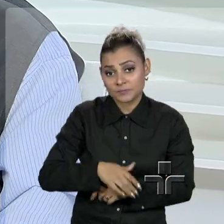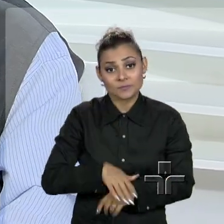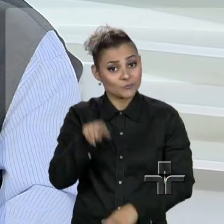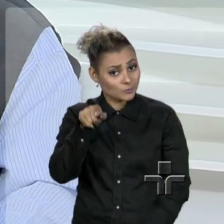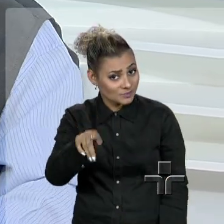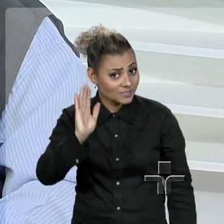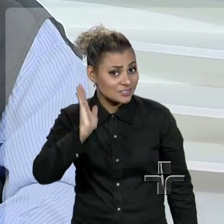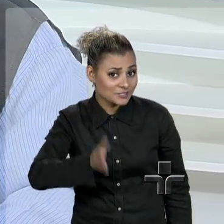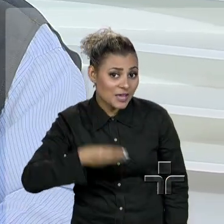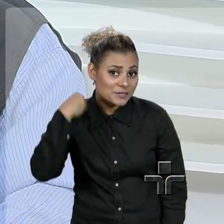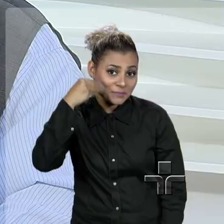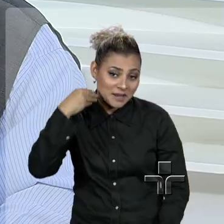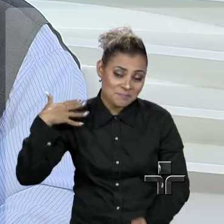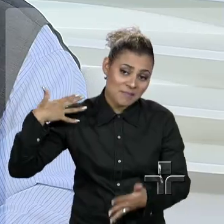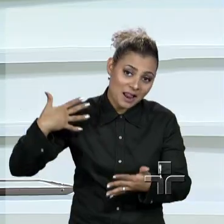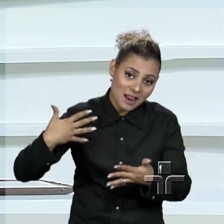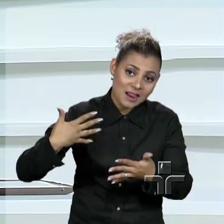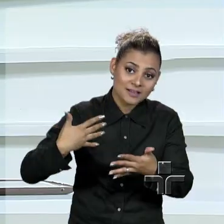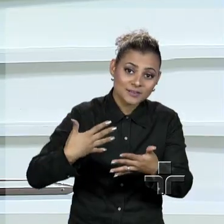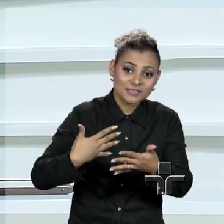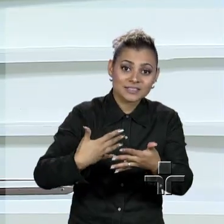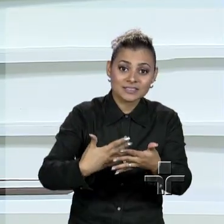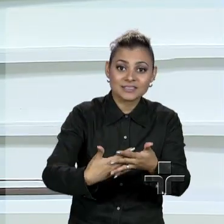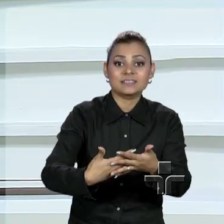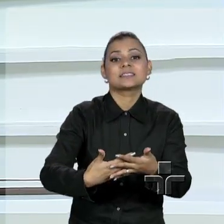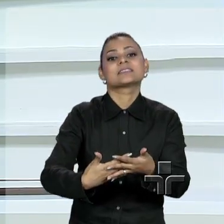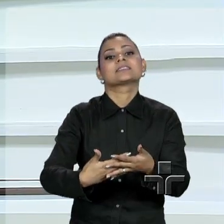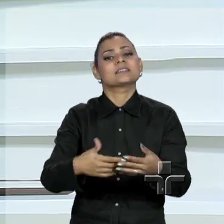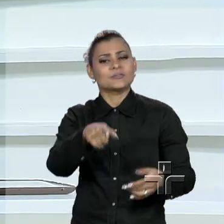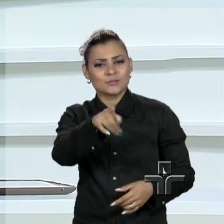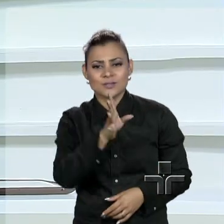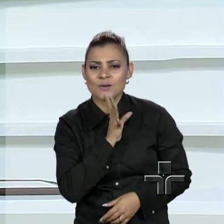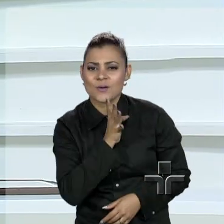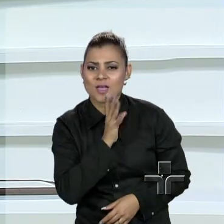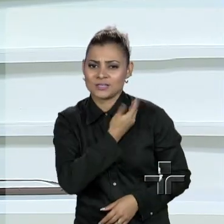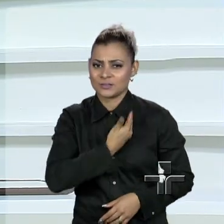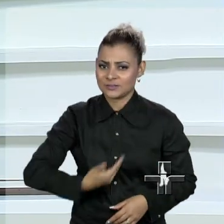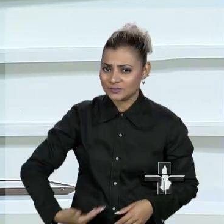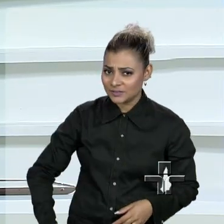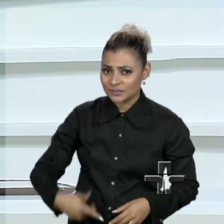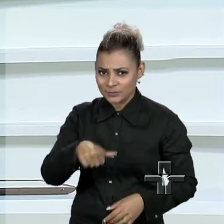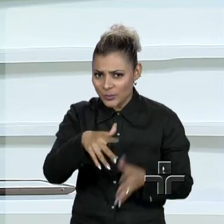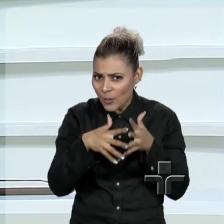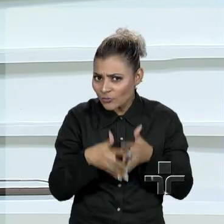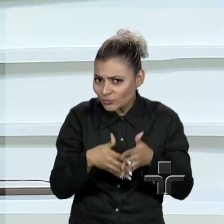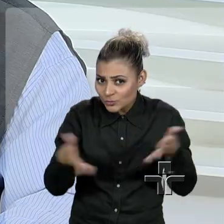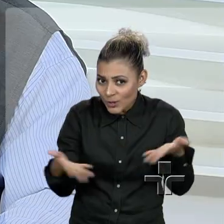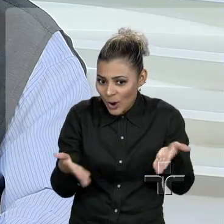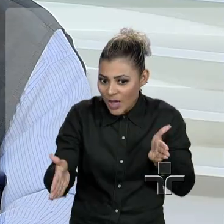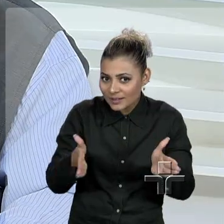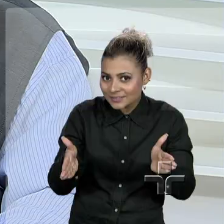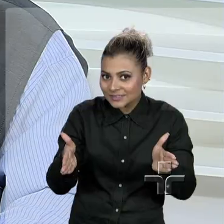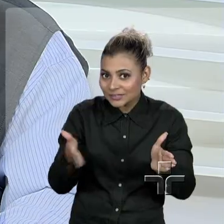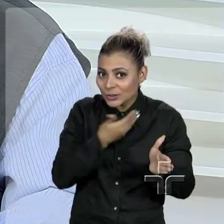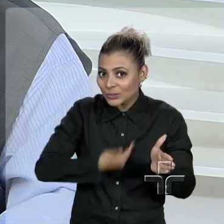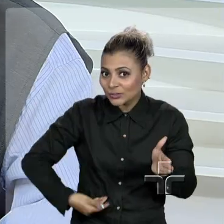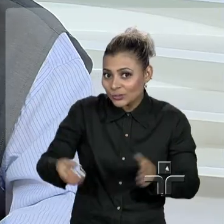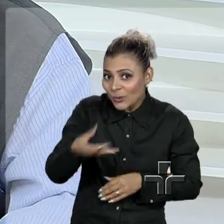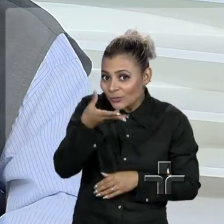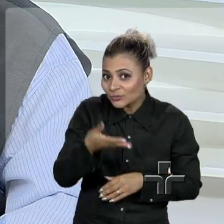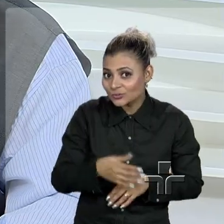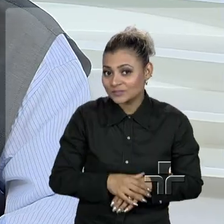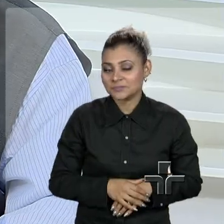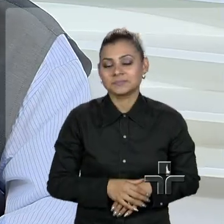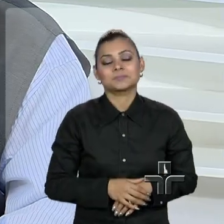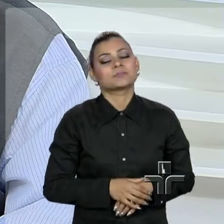por tantos inícios de governo, o senhor já viu o mais confuso do que esse? É difícil a